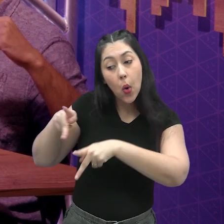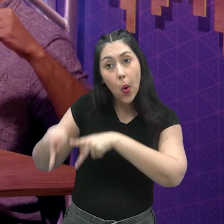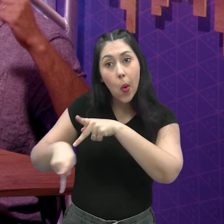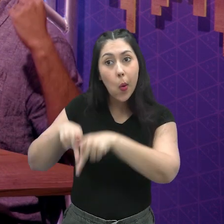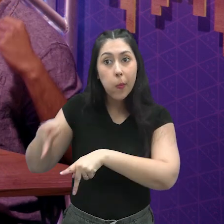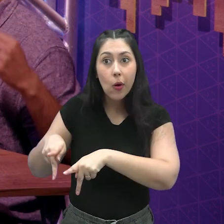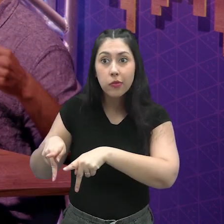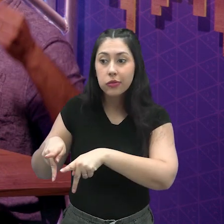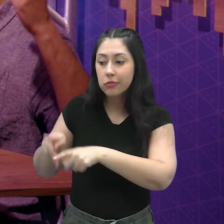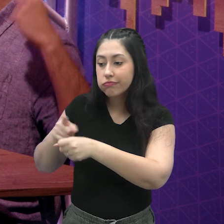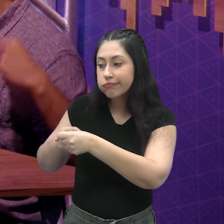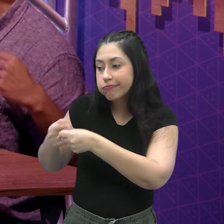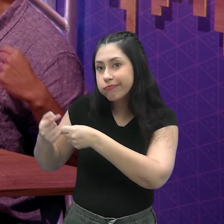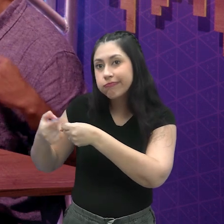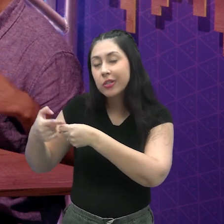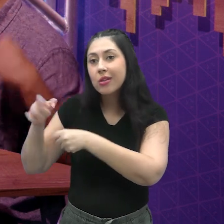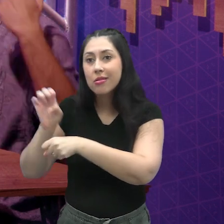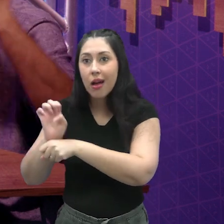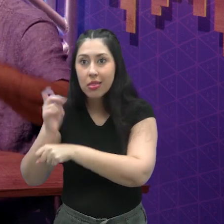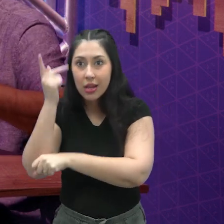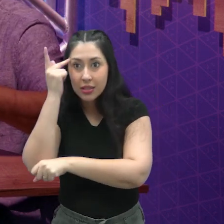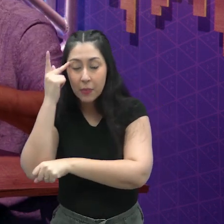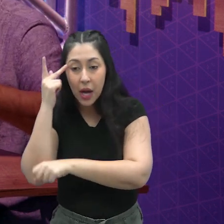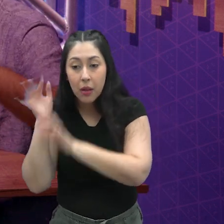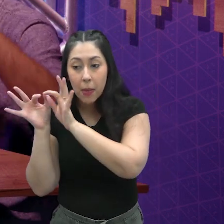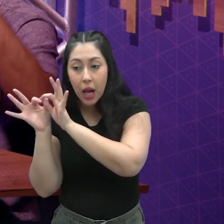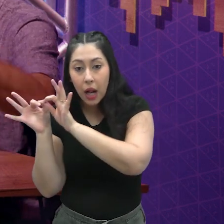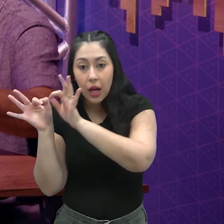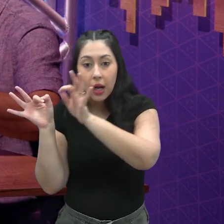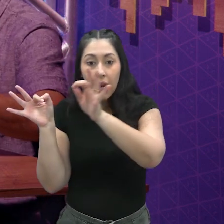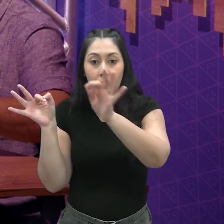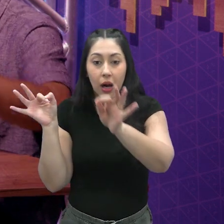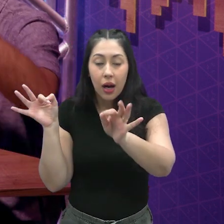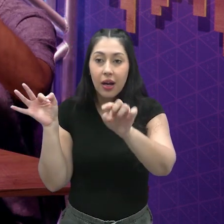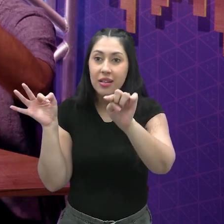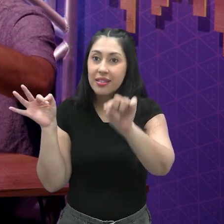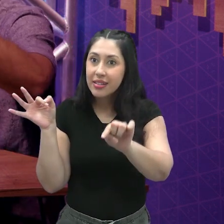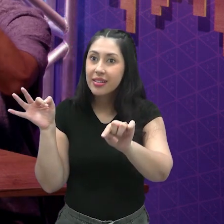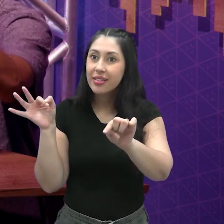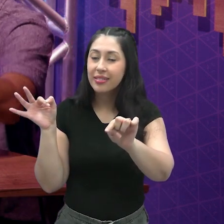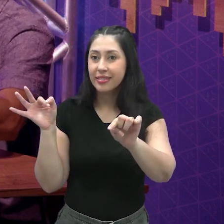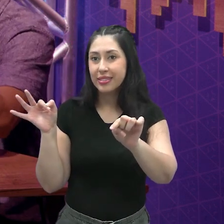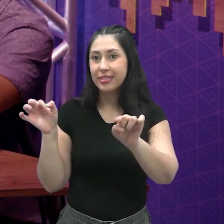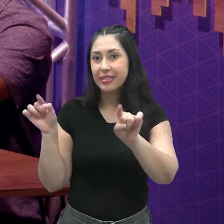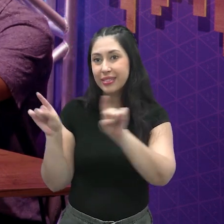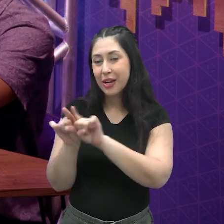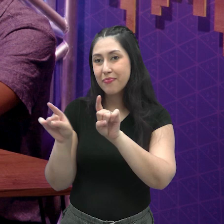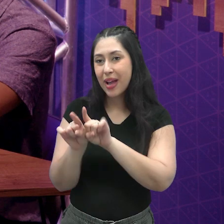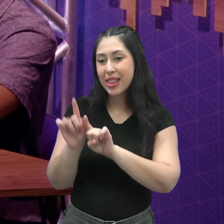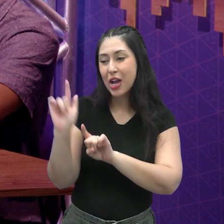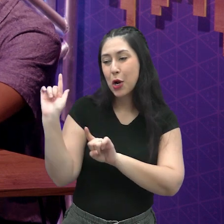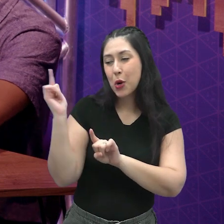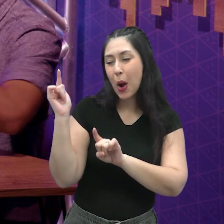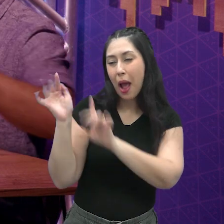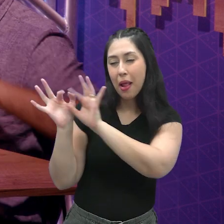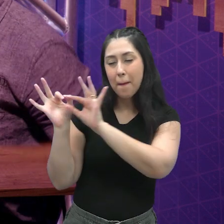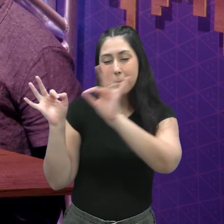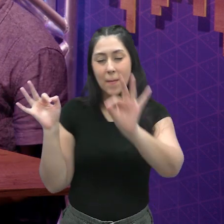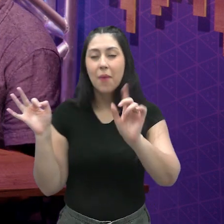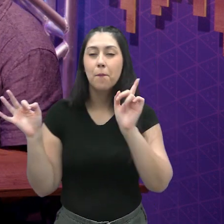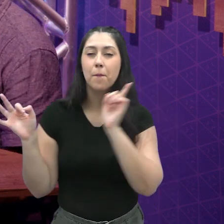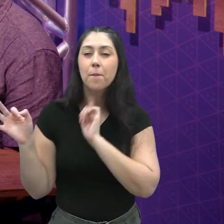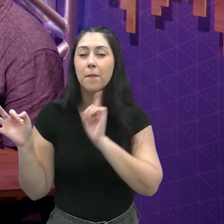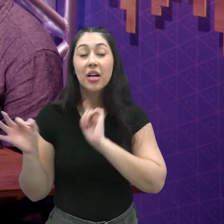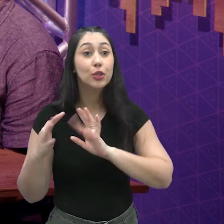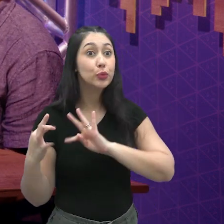povo do caipira, que é do interior de São Paulo, e na outra música da mesma dupla fala de Goiás e de Minas. E detalhe,